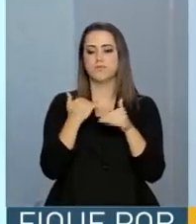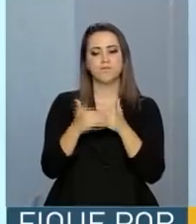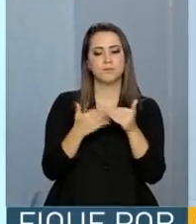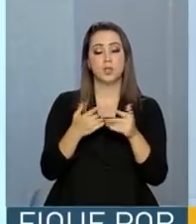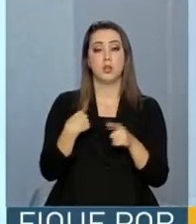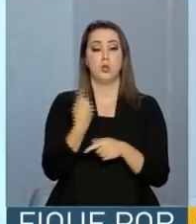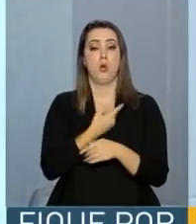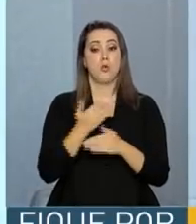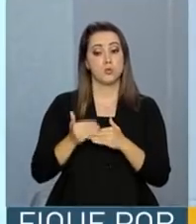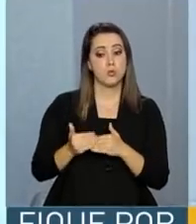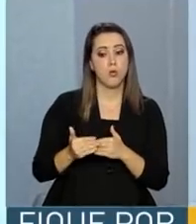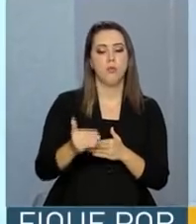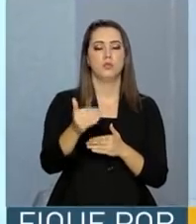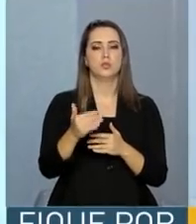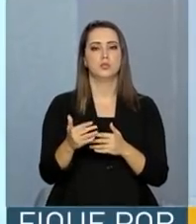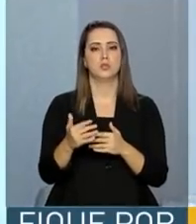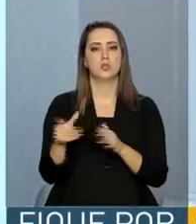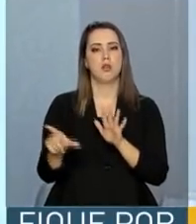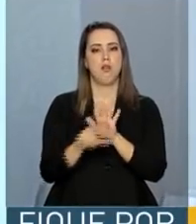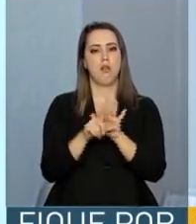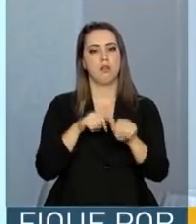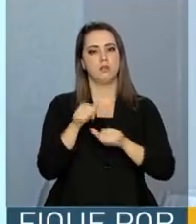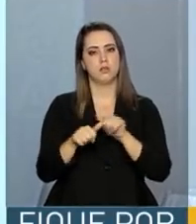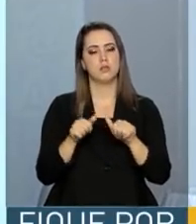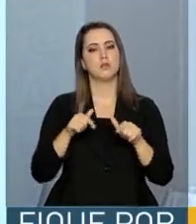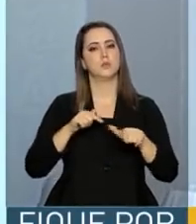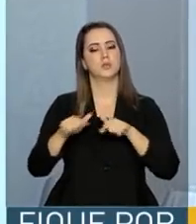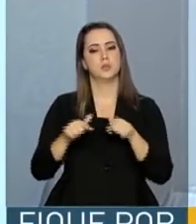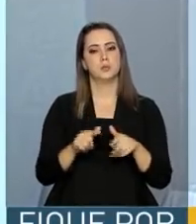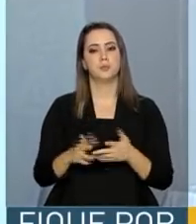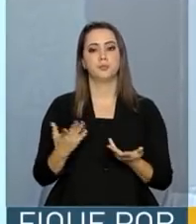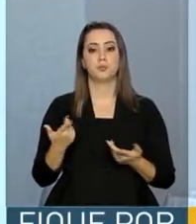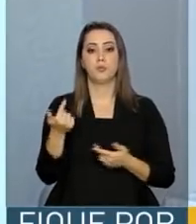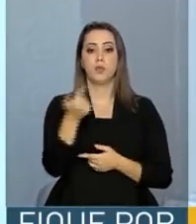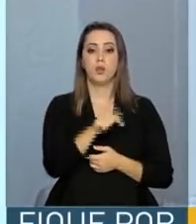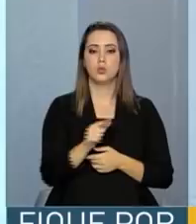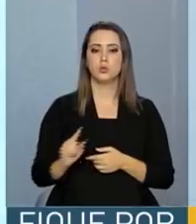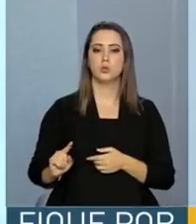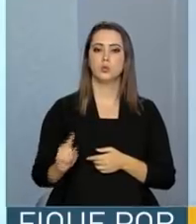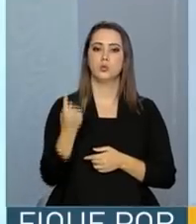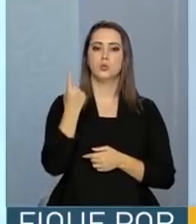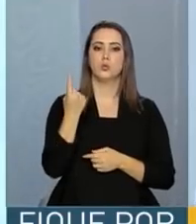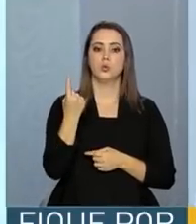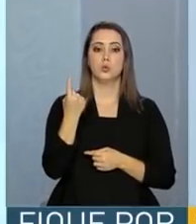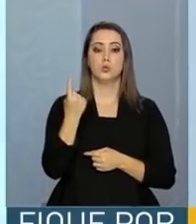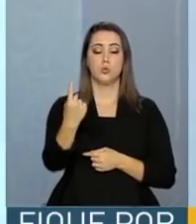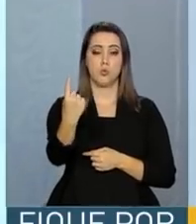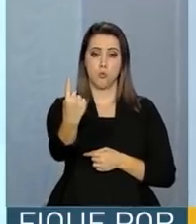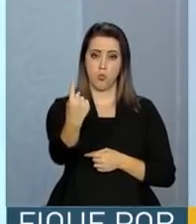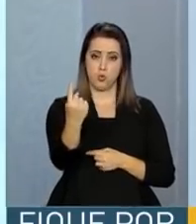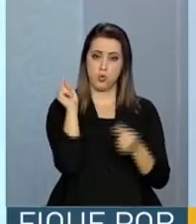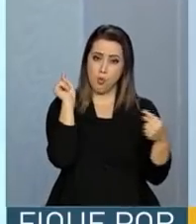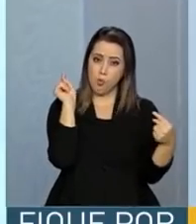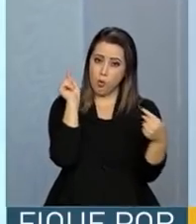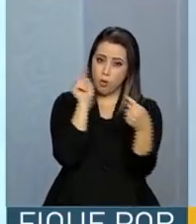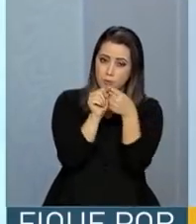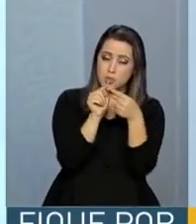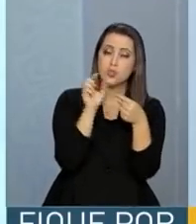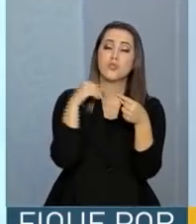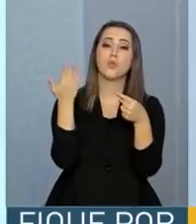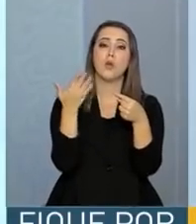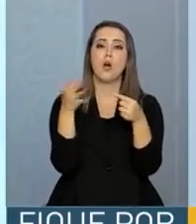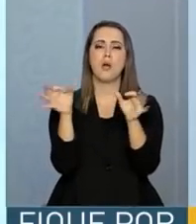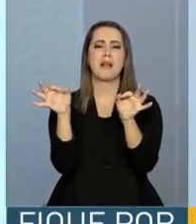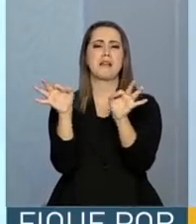trabalhista e mais uma vez se alardeou que o único objetivo do governo era destruir o direito dos trabalhadores vai